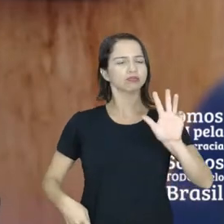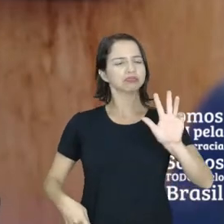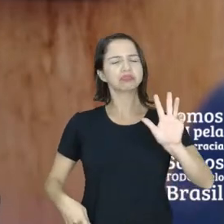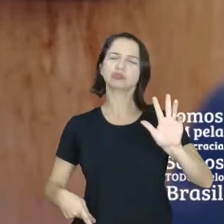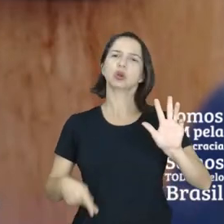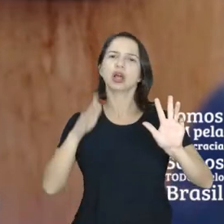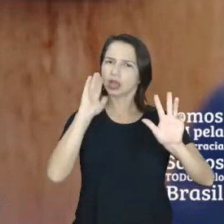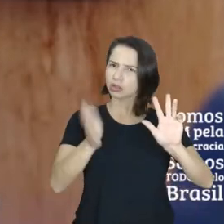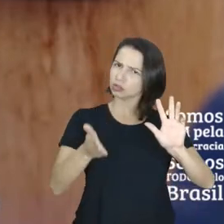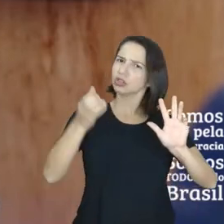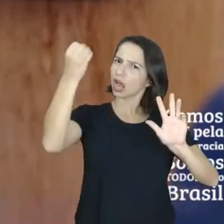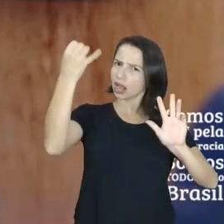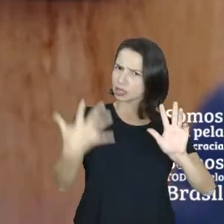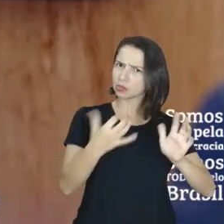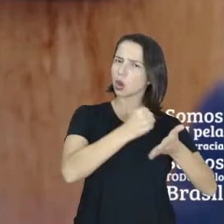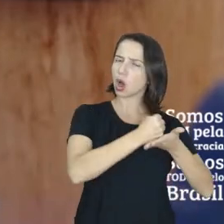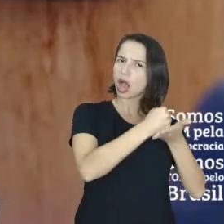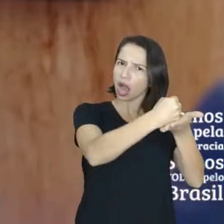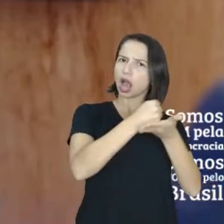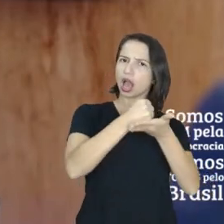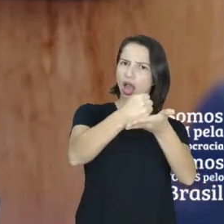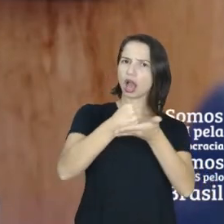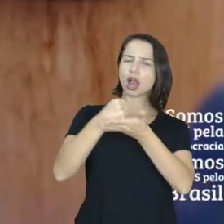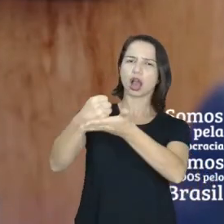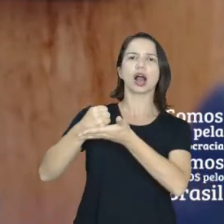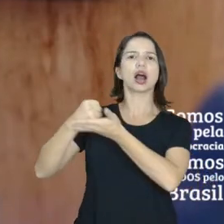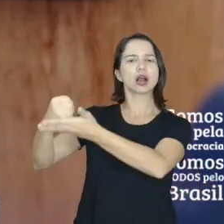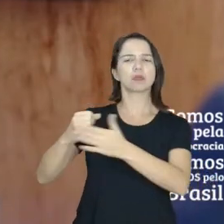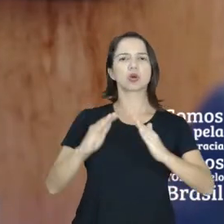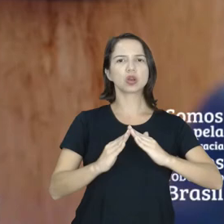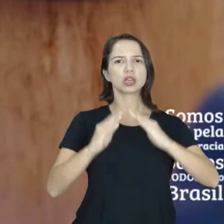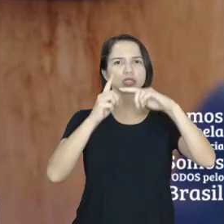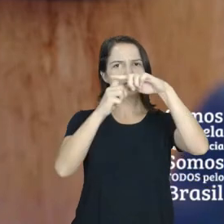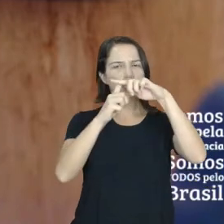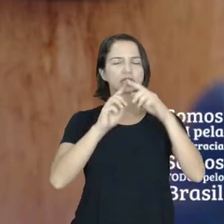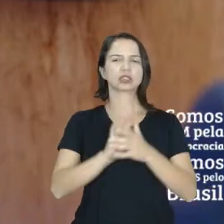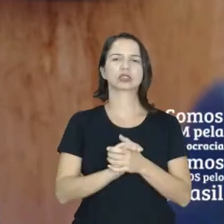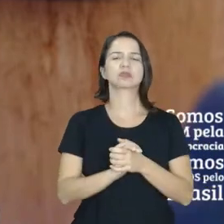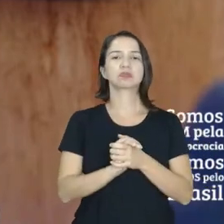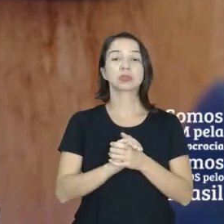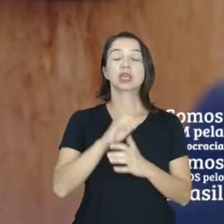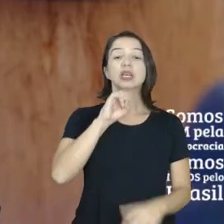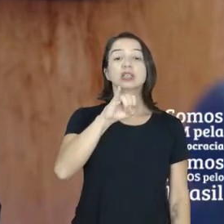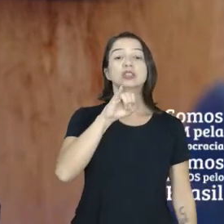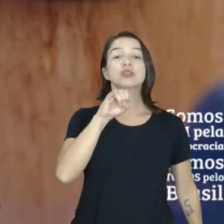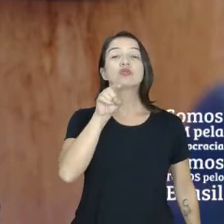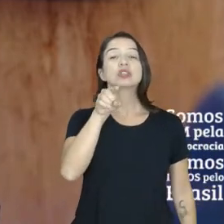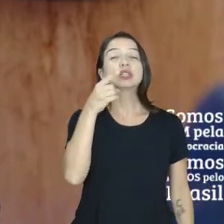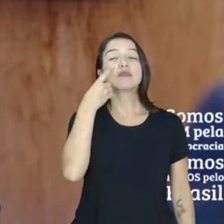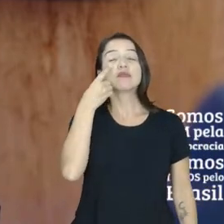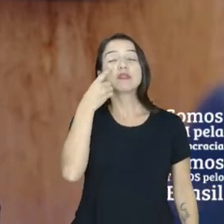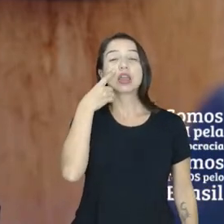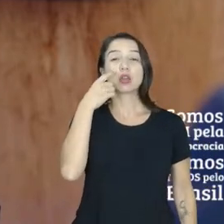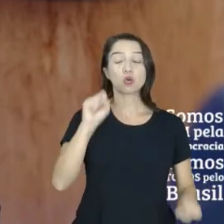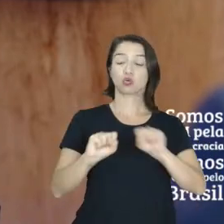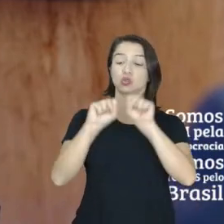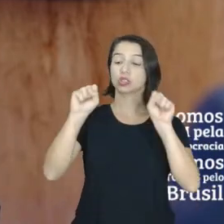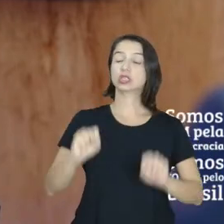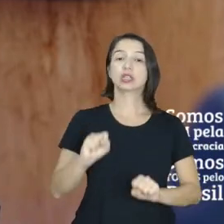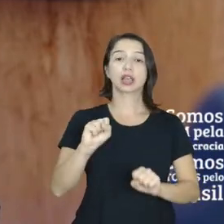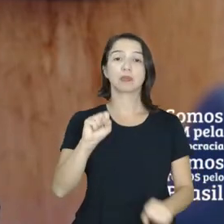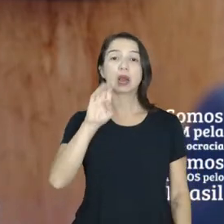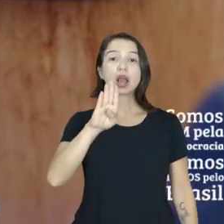de ser parceiro. Você pegar o sistema Bom Prato, os restaurantes Bom Prato, muitos